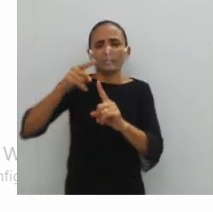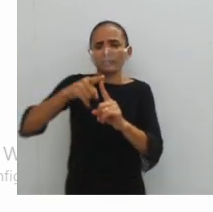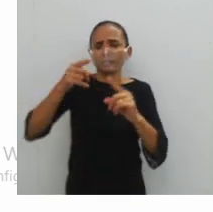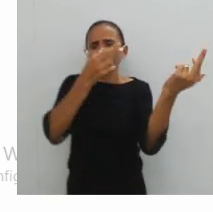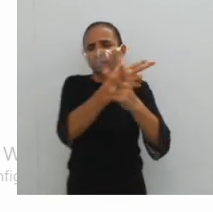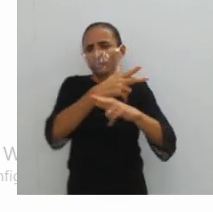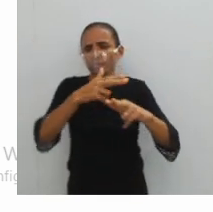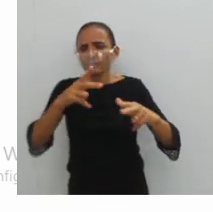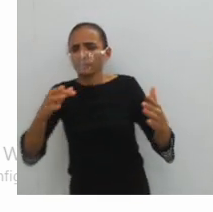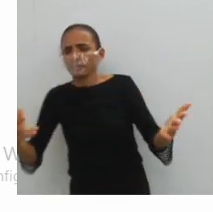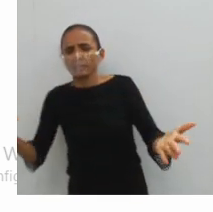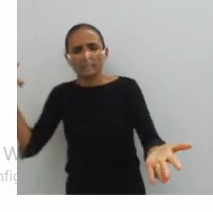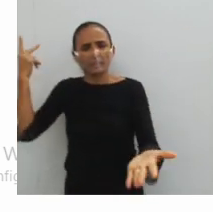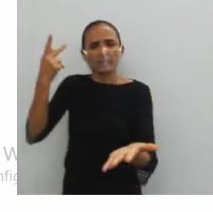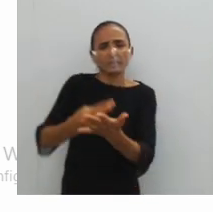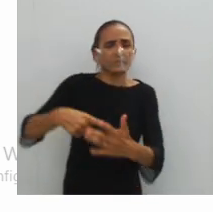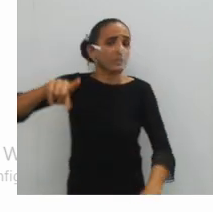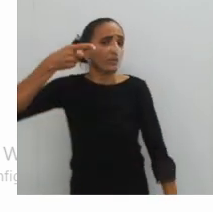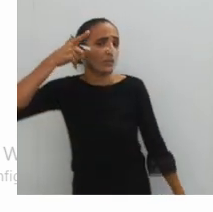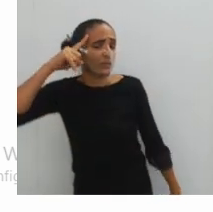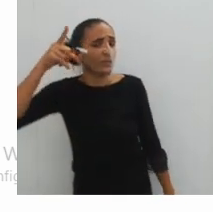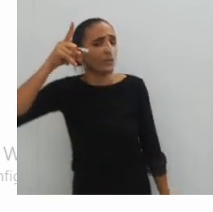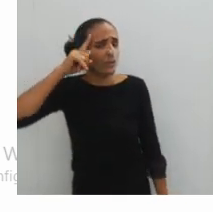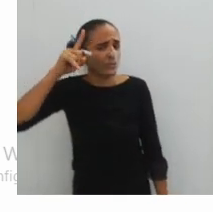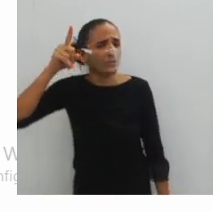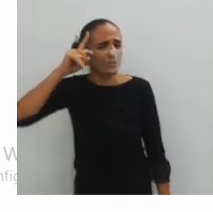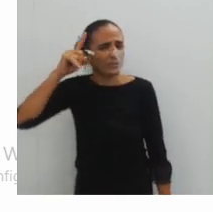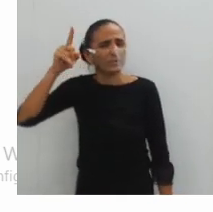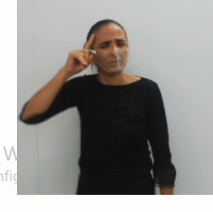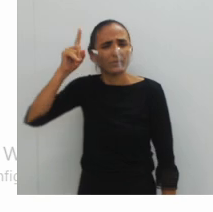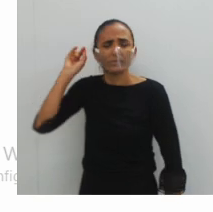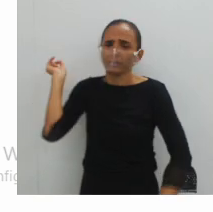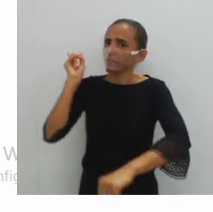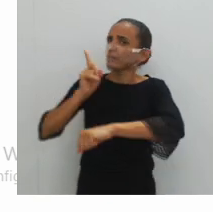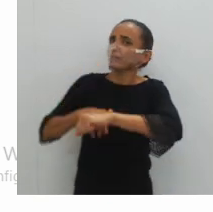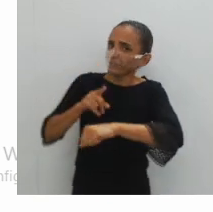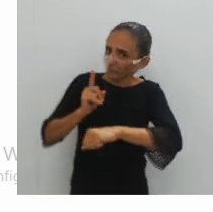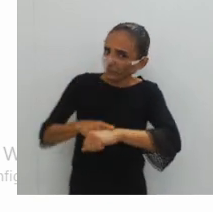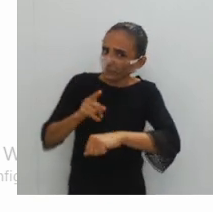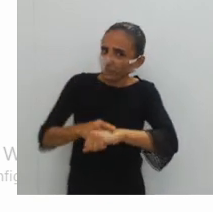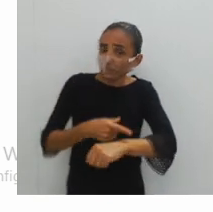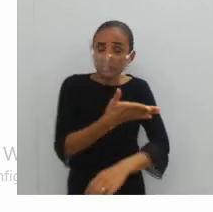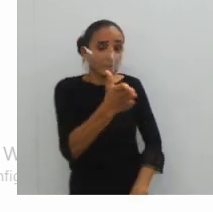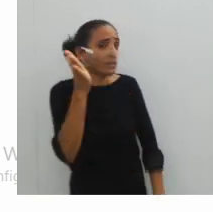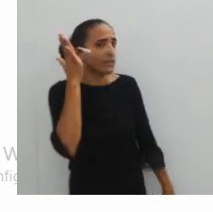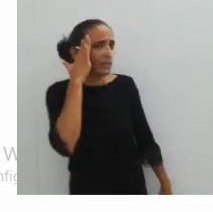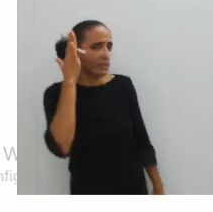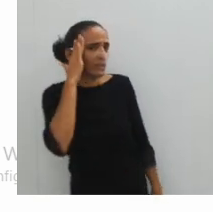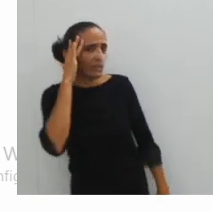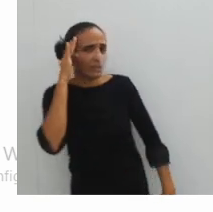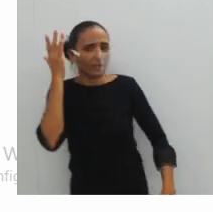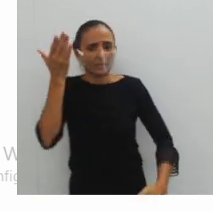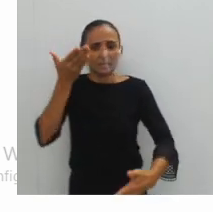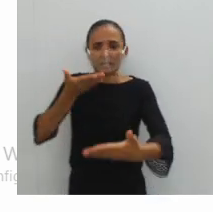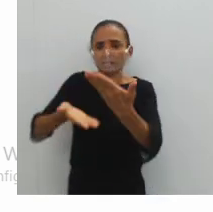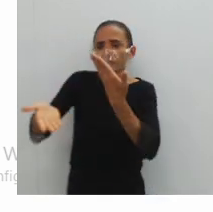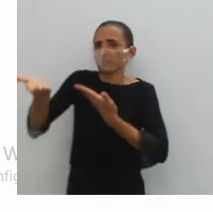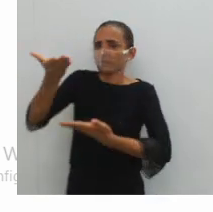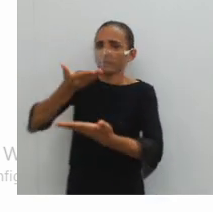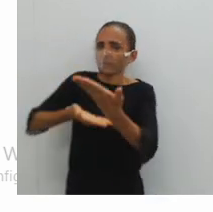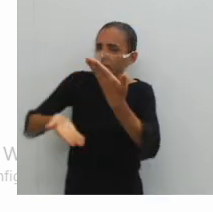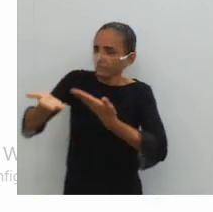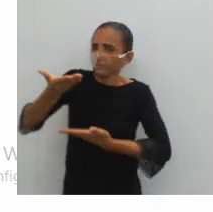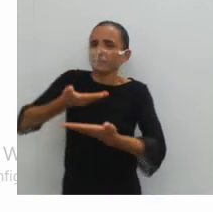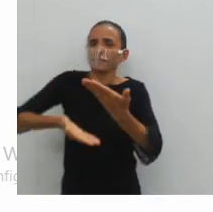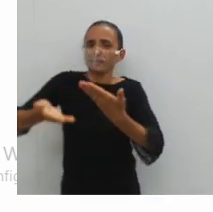vários, acontece todos os dias, acontece todas as horas, e compreender esse processo a